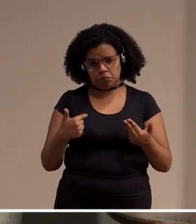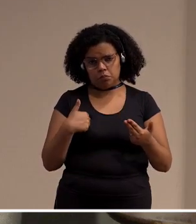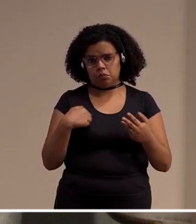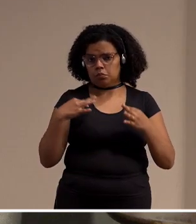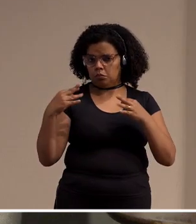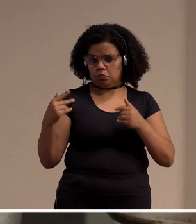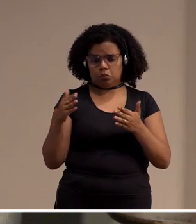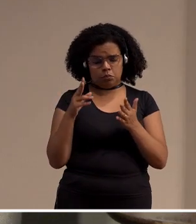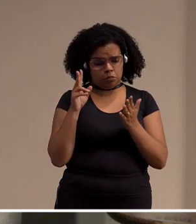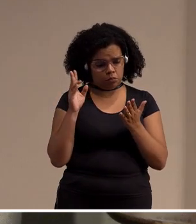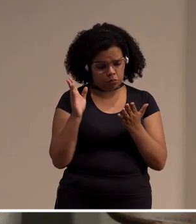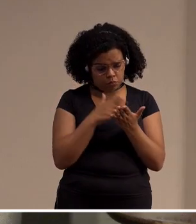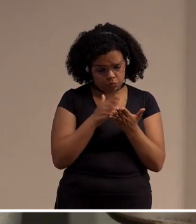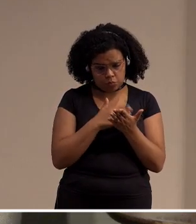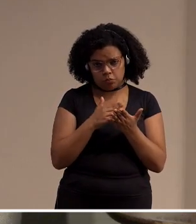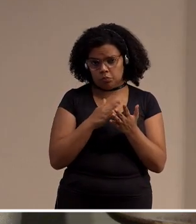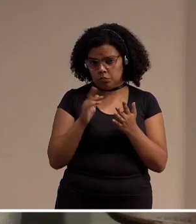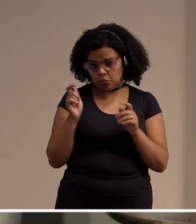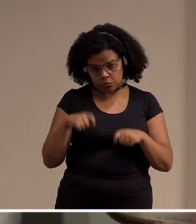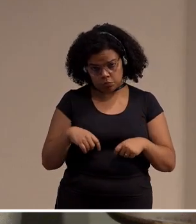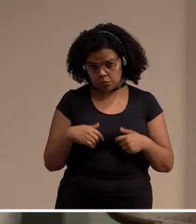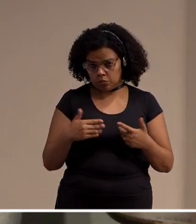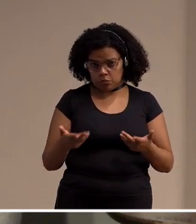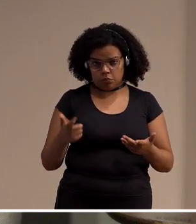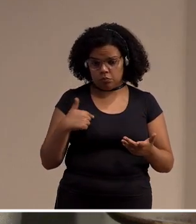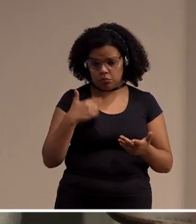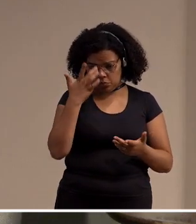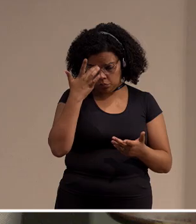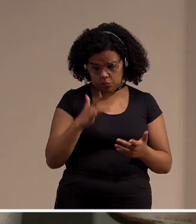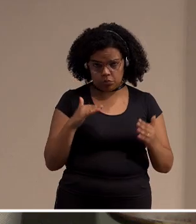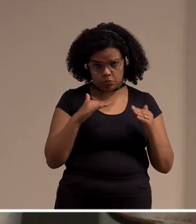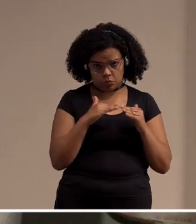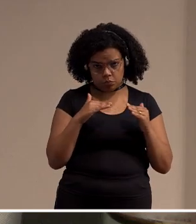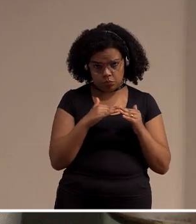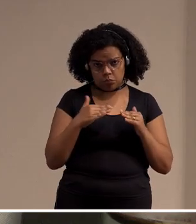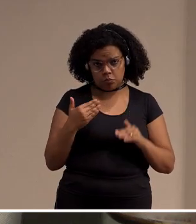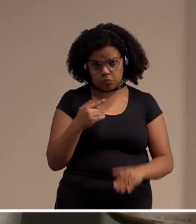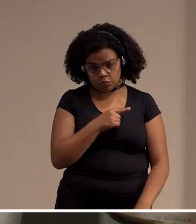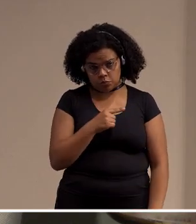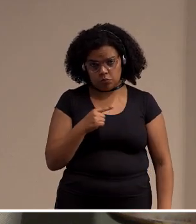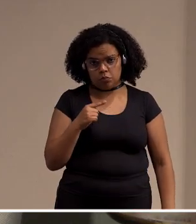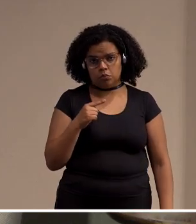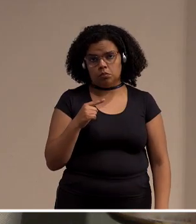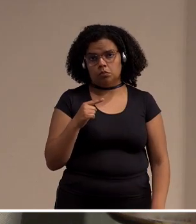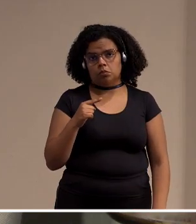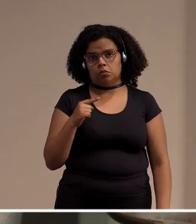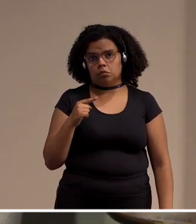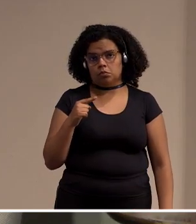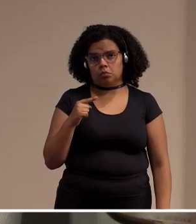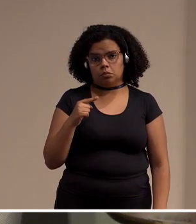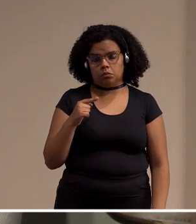são assim. Agora, eu não sei se eu concordo contigo a respeito